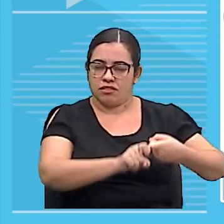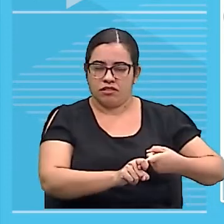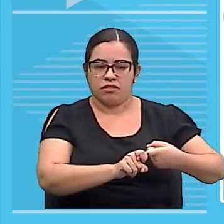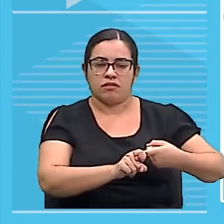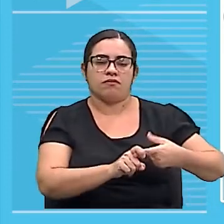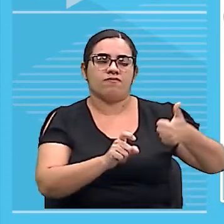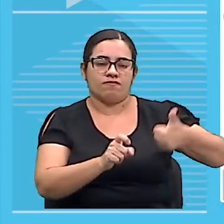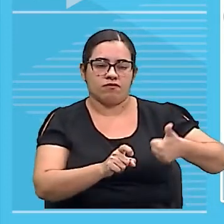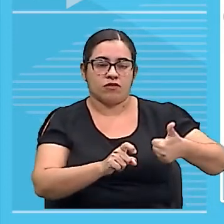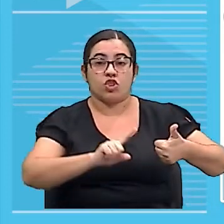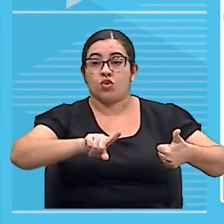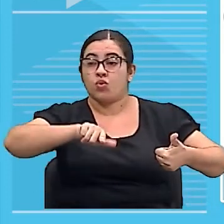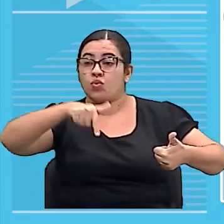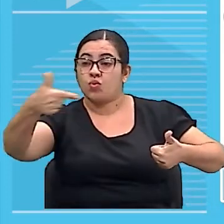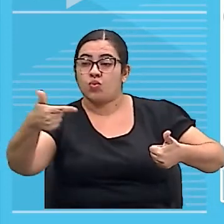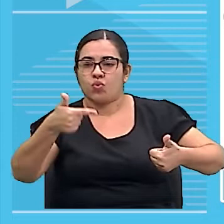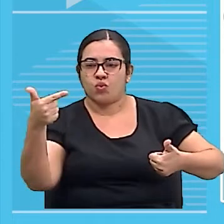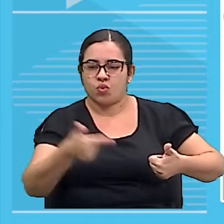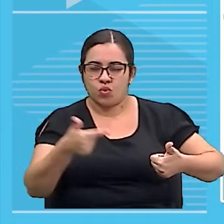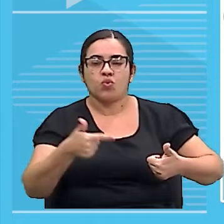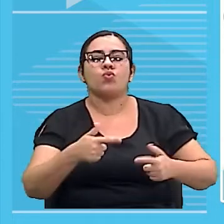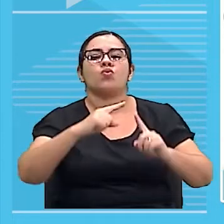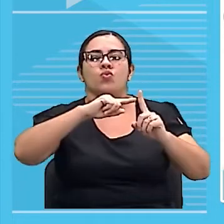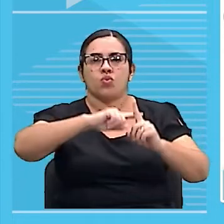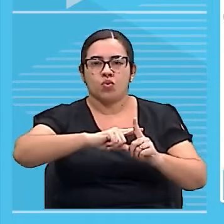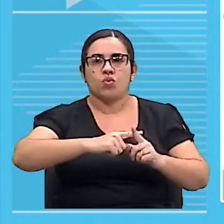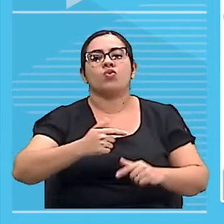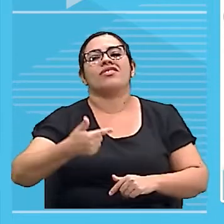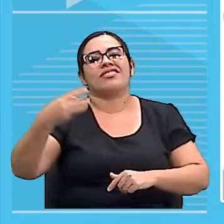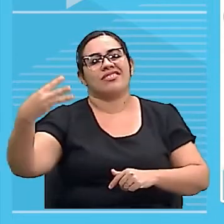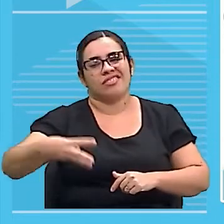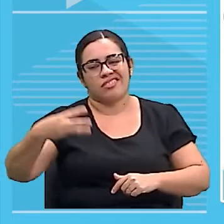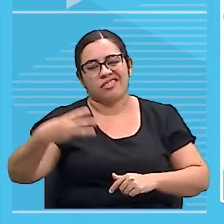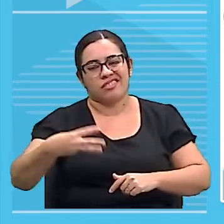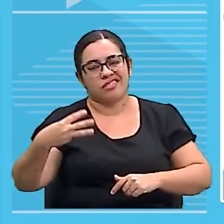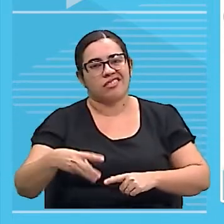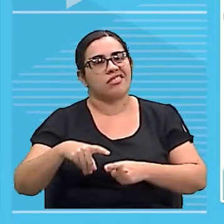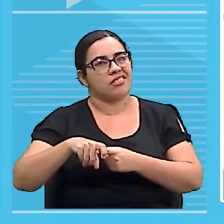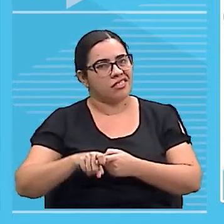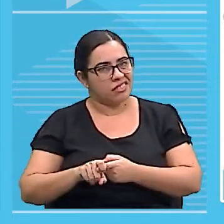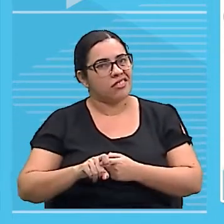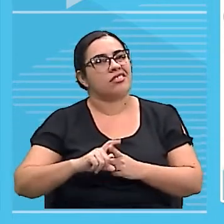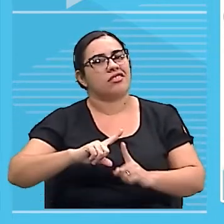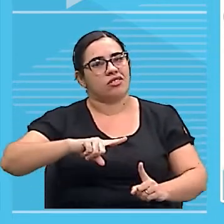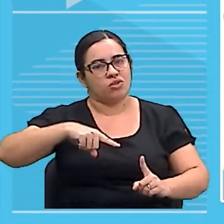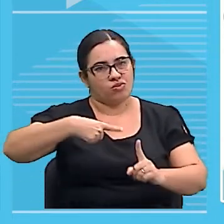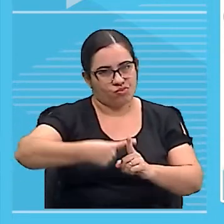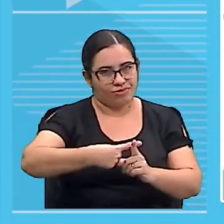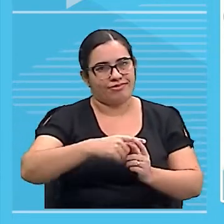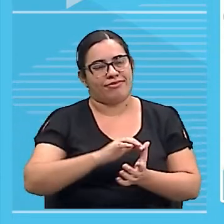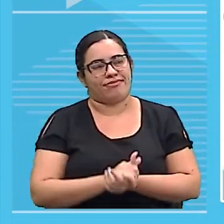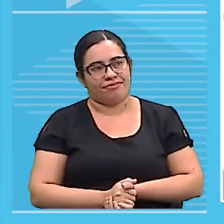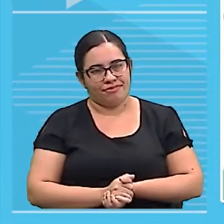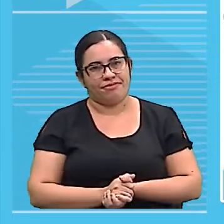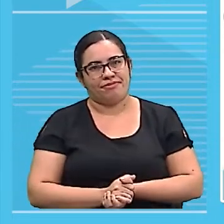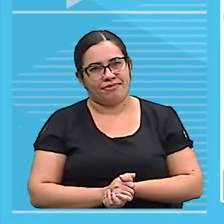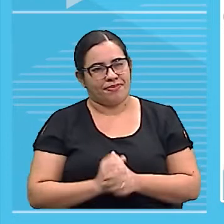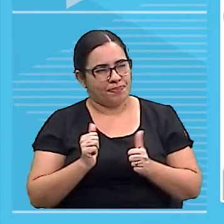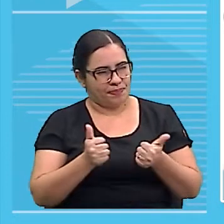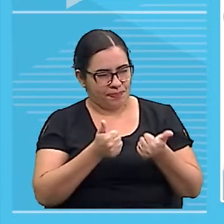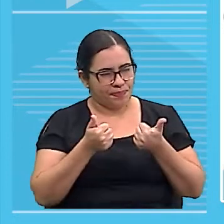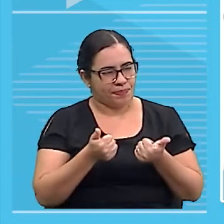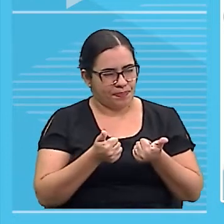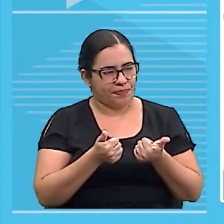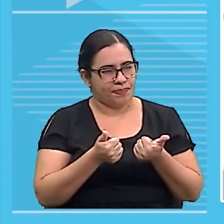e com atenção sobre o segundo resistor com atenção do terceiro resistor Oi beleza